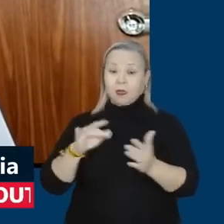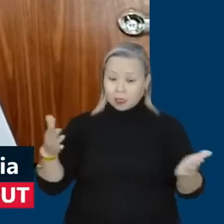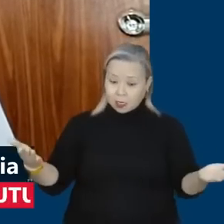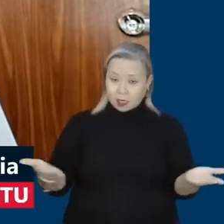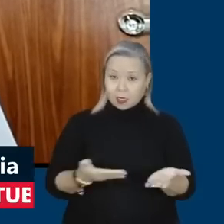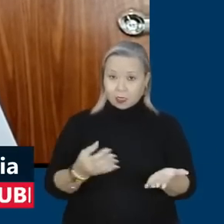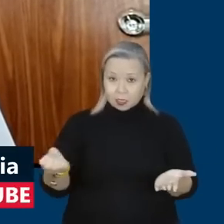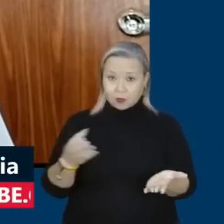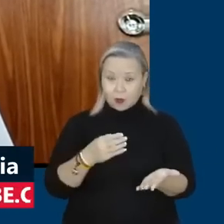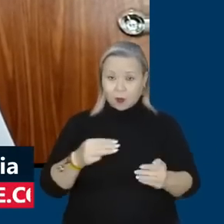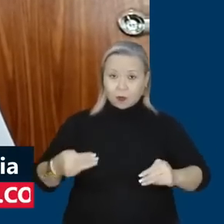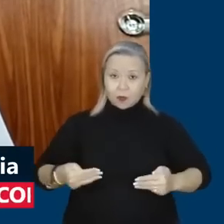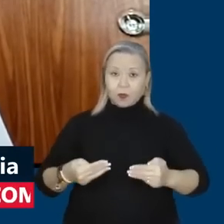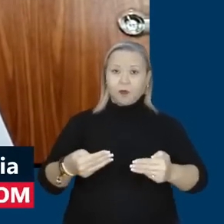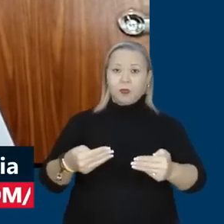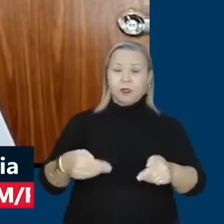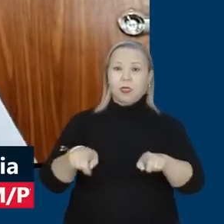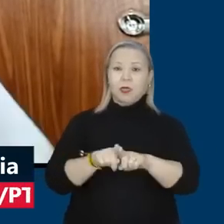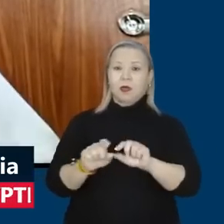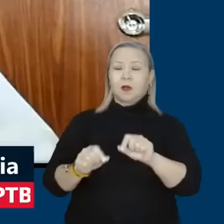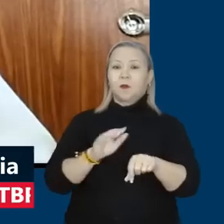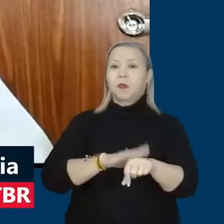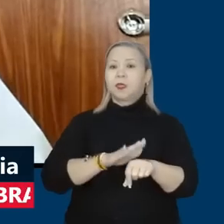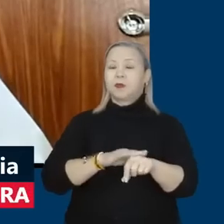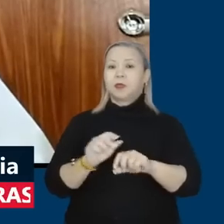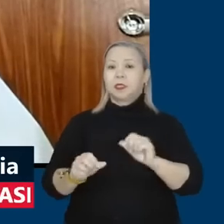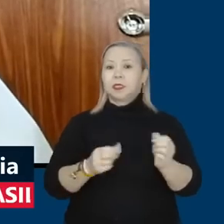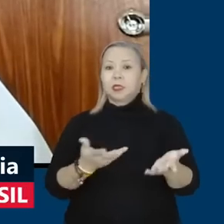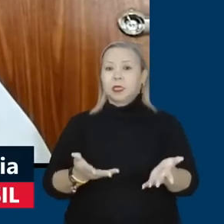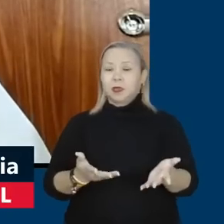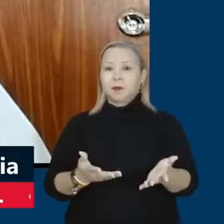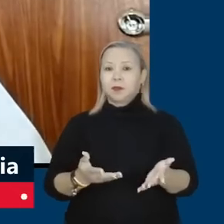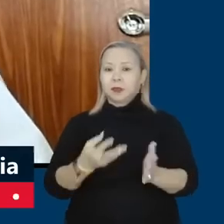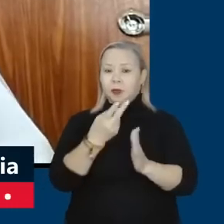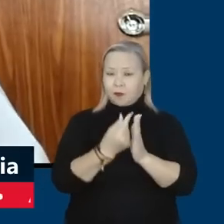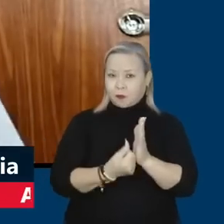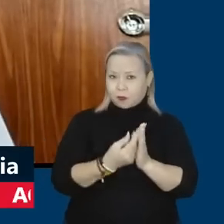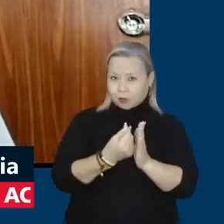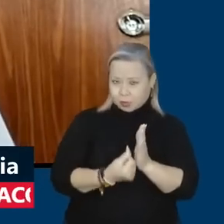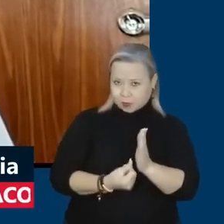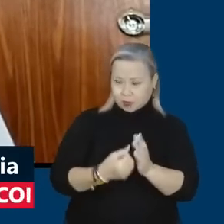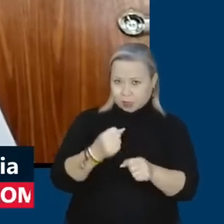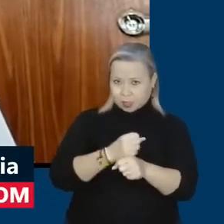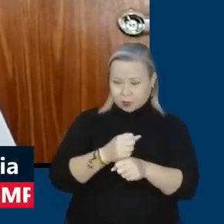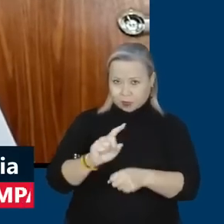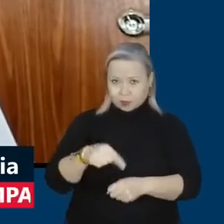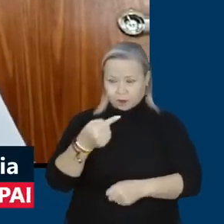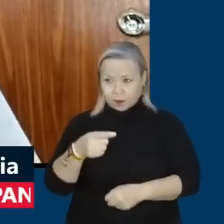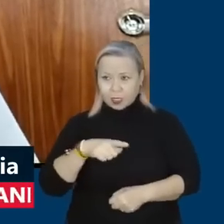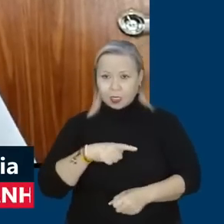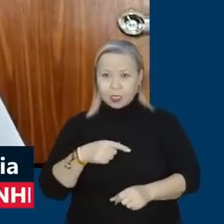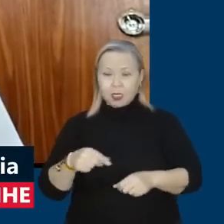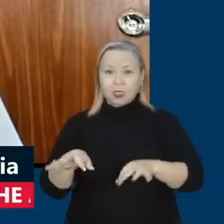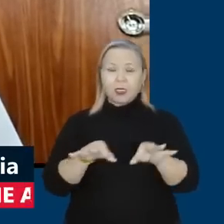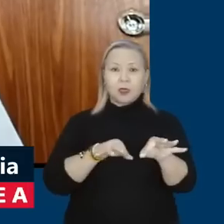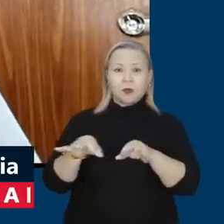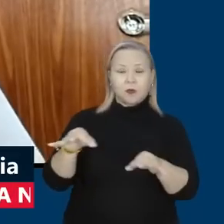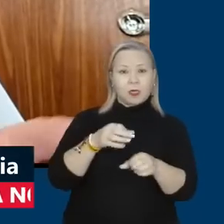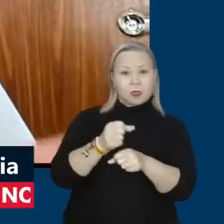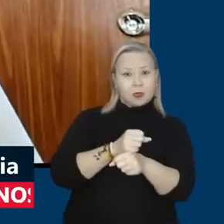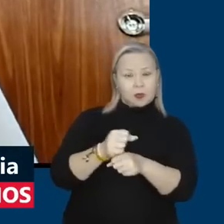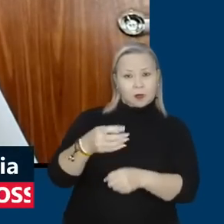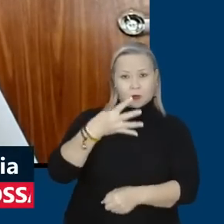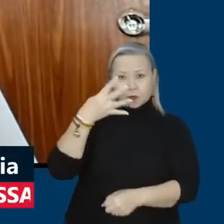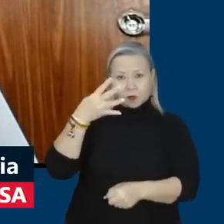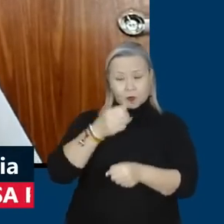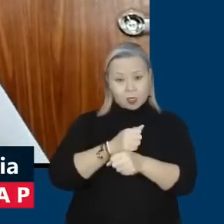e o Ministério, que ao mesmo tempo cuide do orçamento, que é para o ano que vem, cuide do plano plurianual, que é por 4 anos